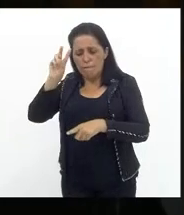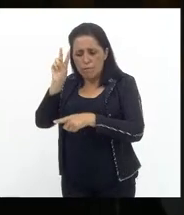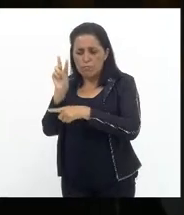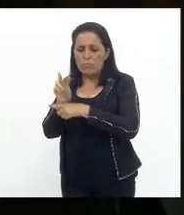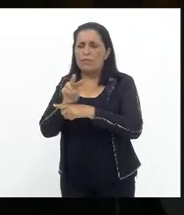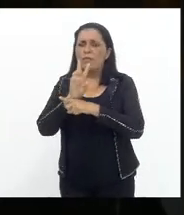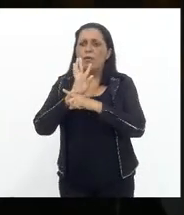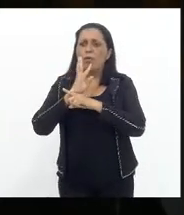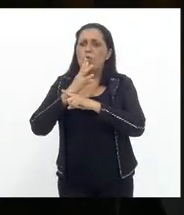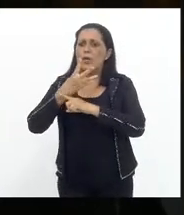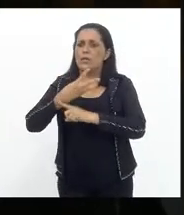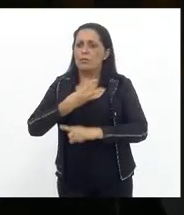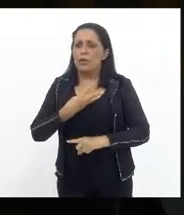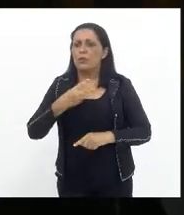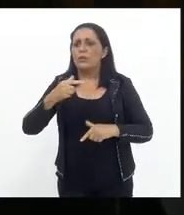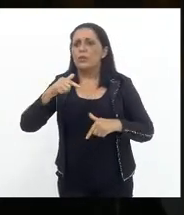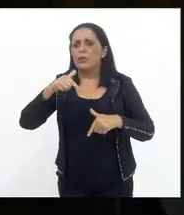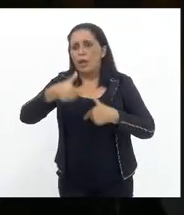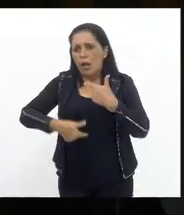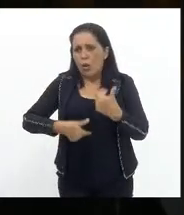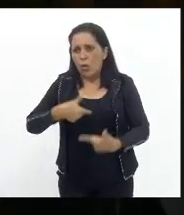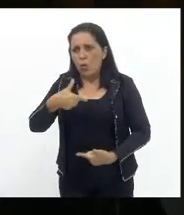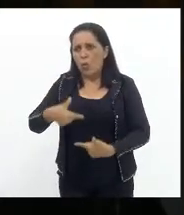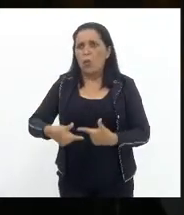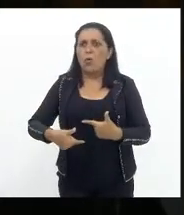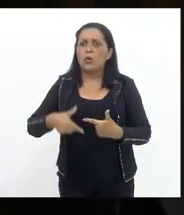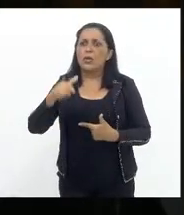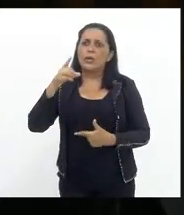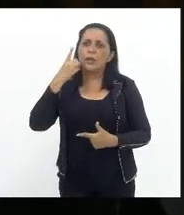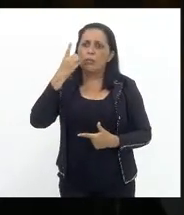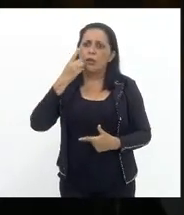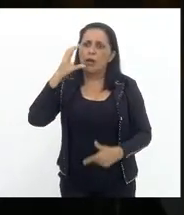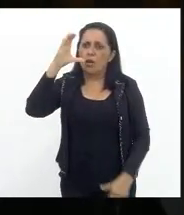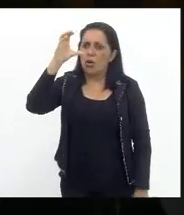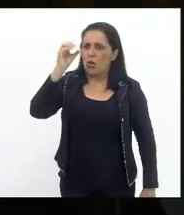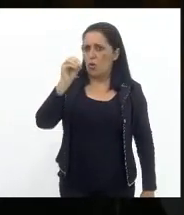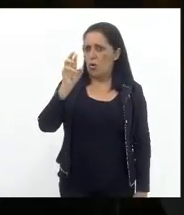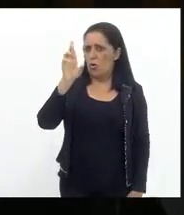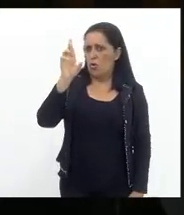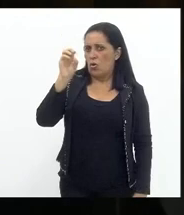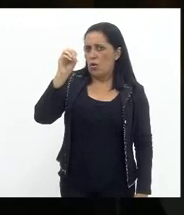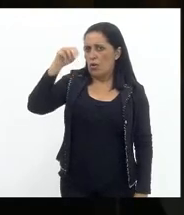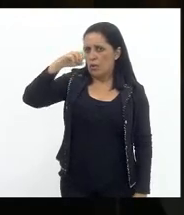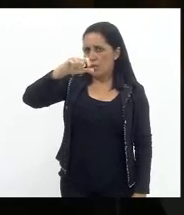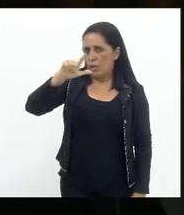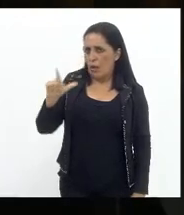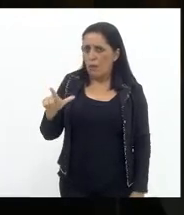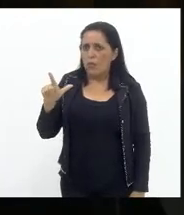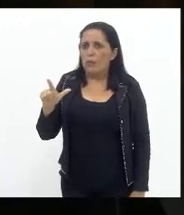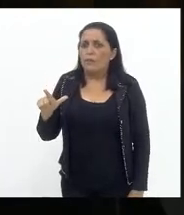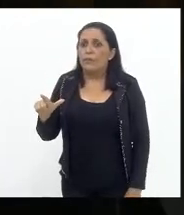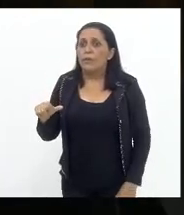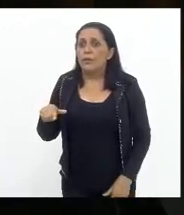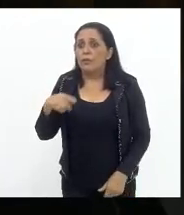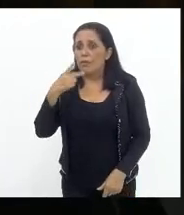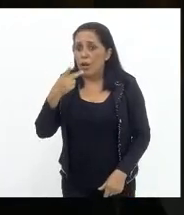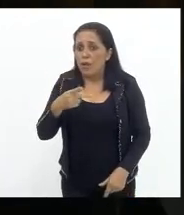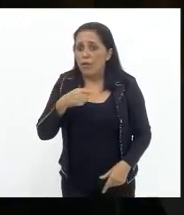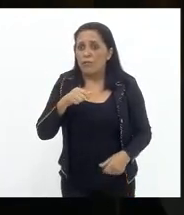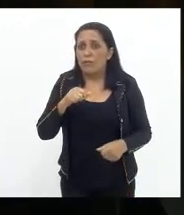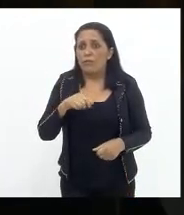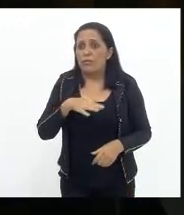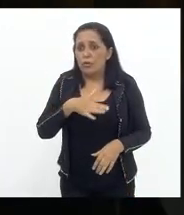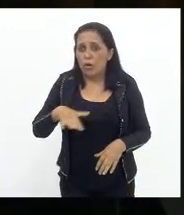reconhecimento da luta do deputado Coronel Salema. E mais do que isso, dizer que assim como fizemos essa